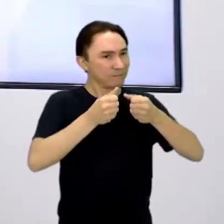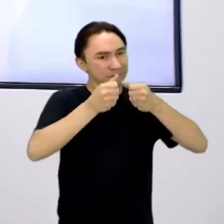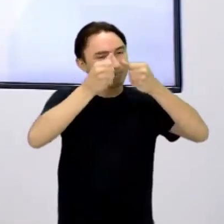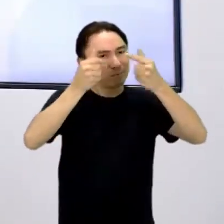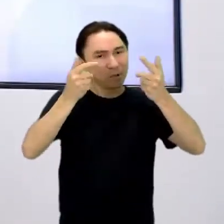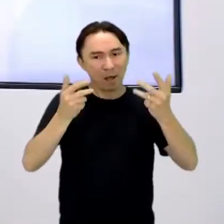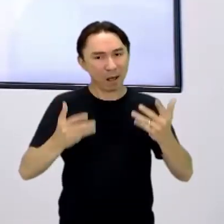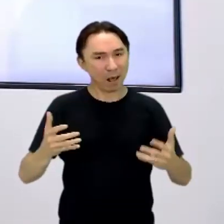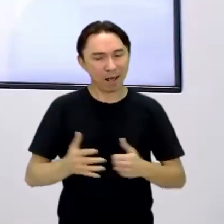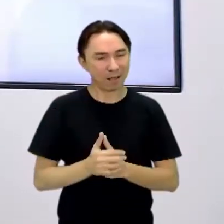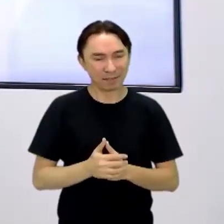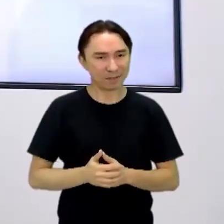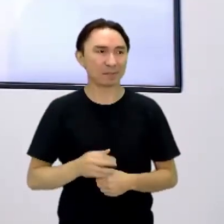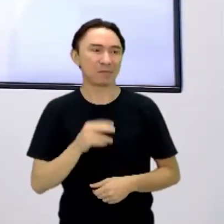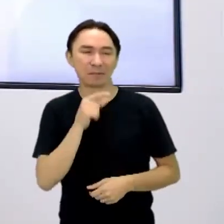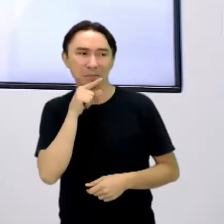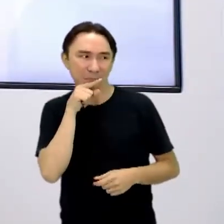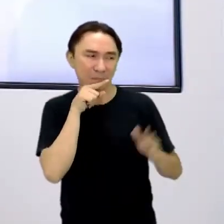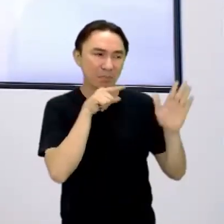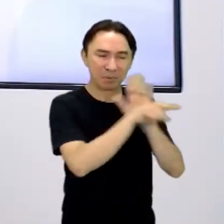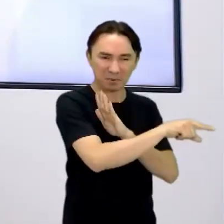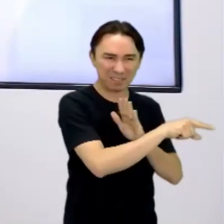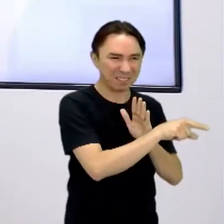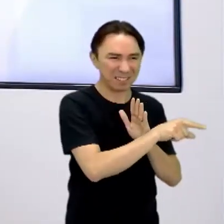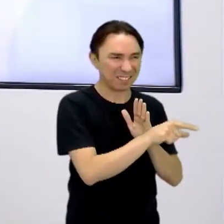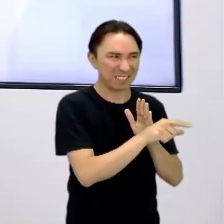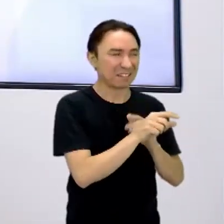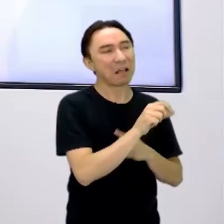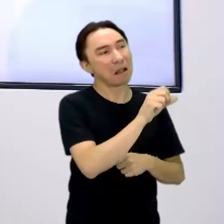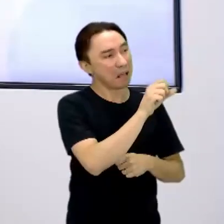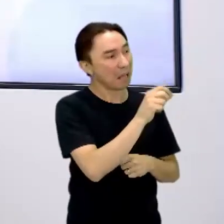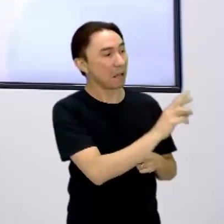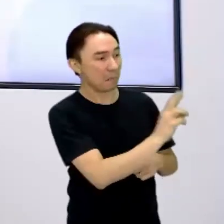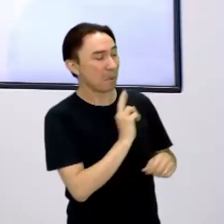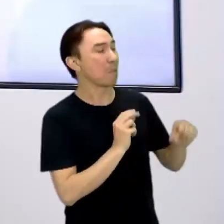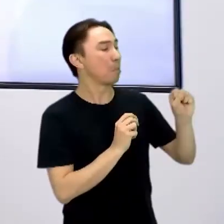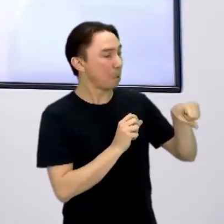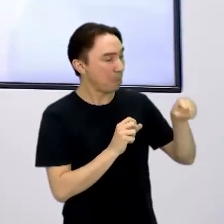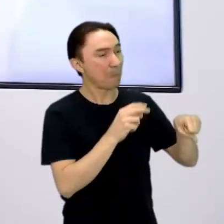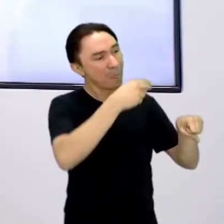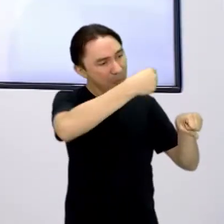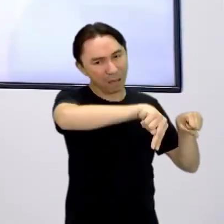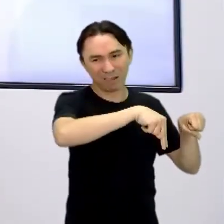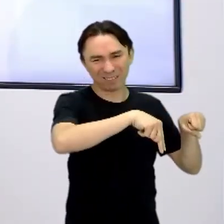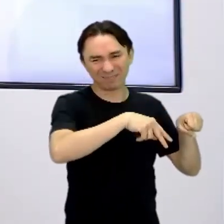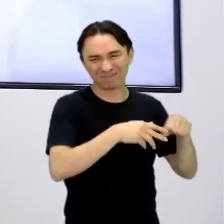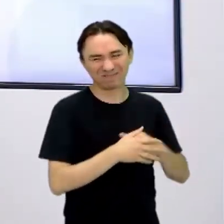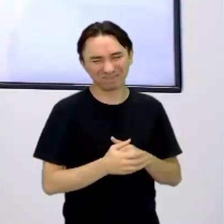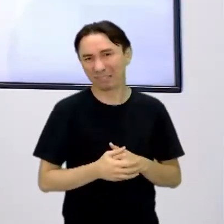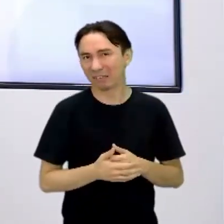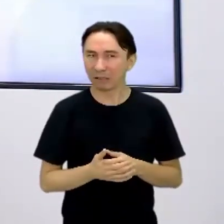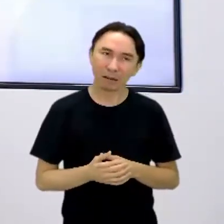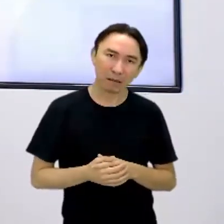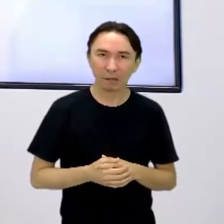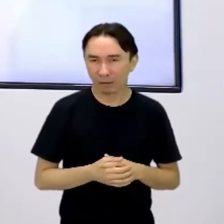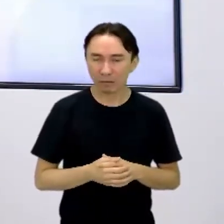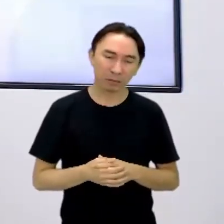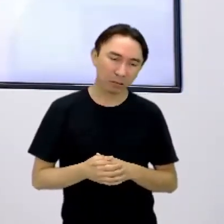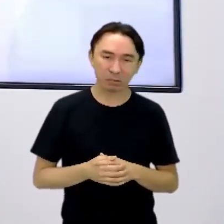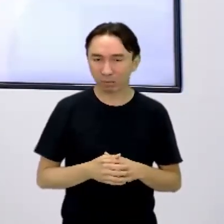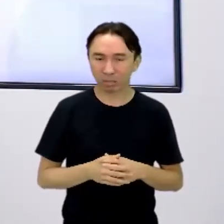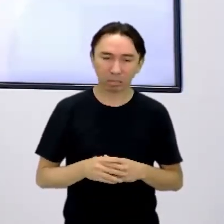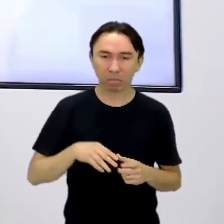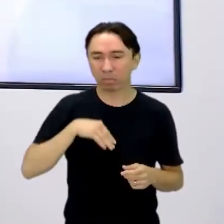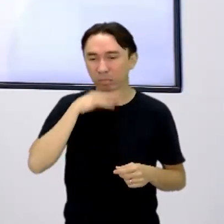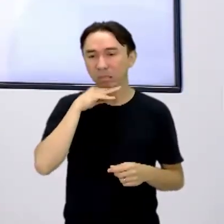responder sim ou não. Porque se nós elaboramos perguntas de sim ou não, realmente vai ficar ali parada, né? Vai acabar a minha entrevista,